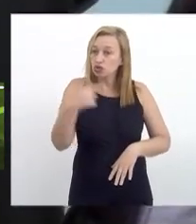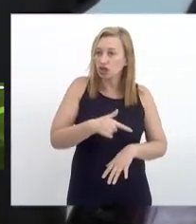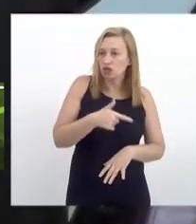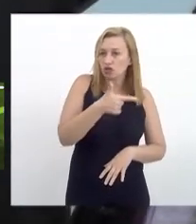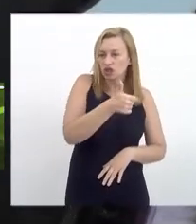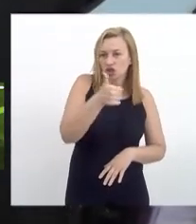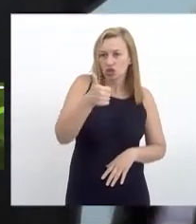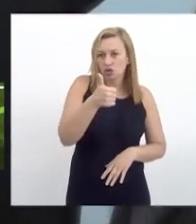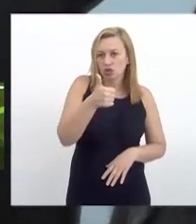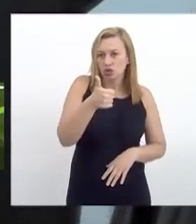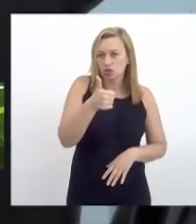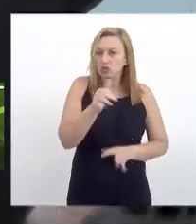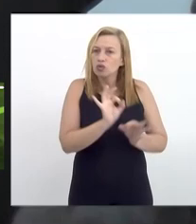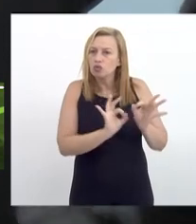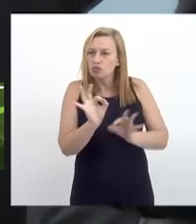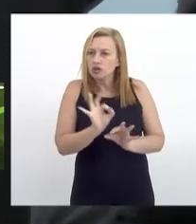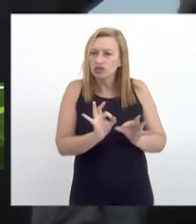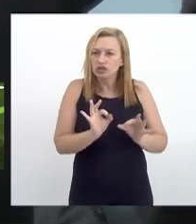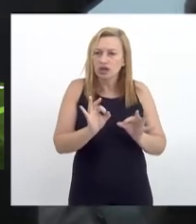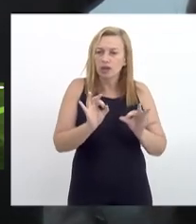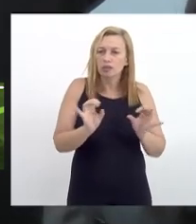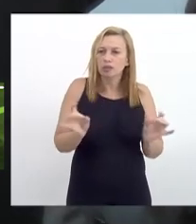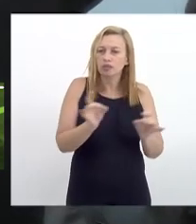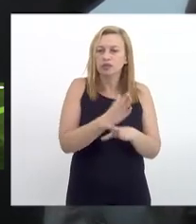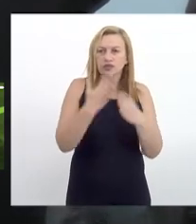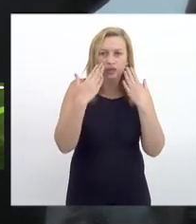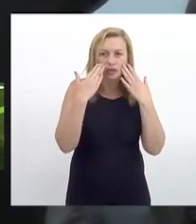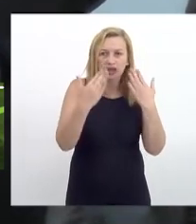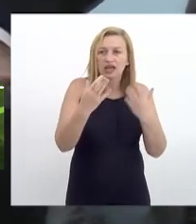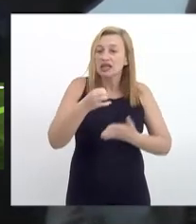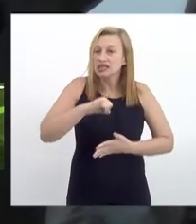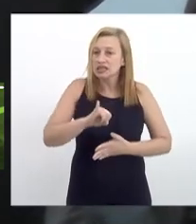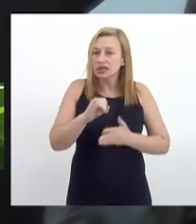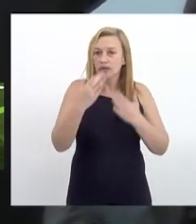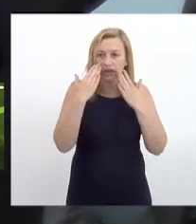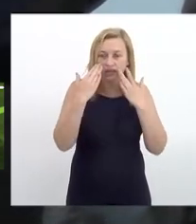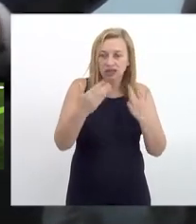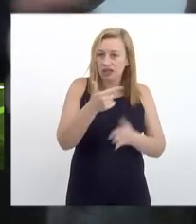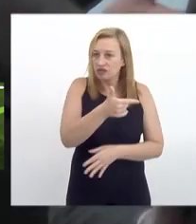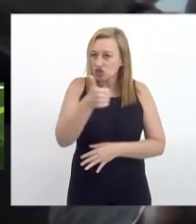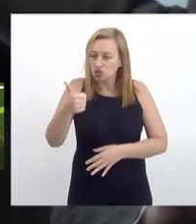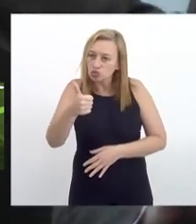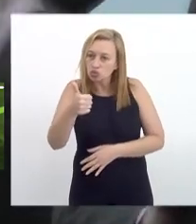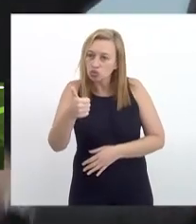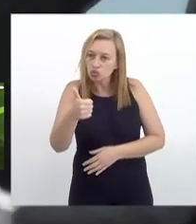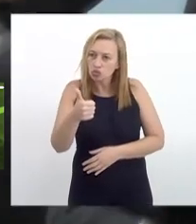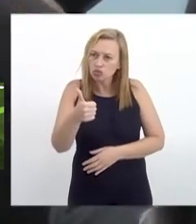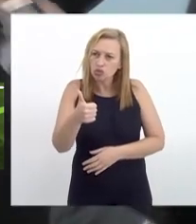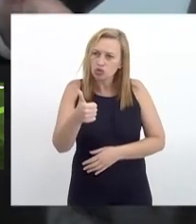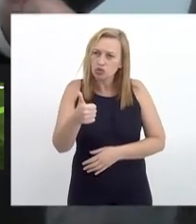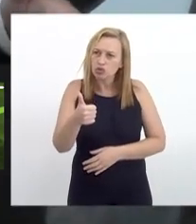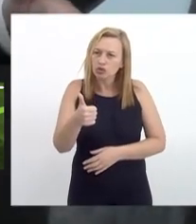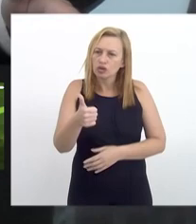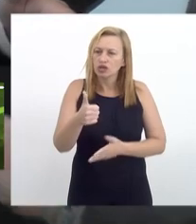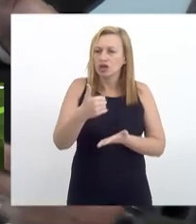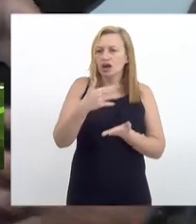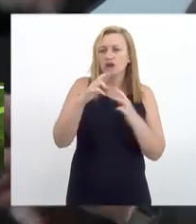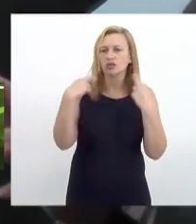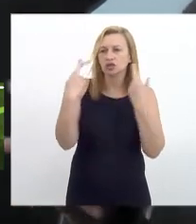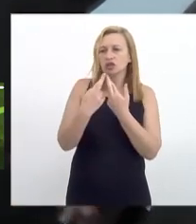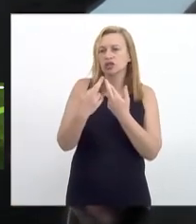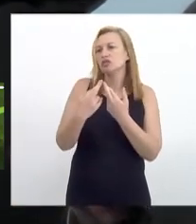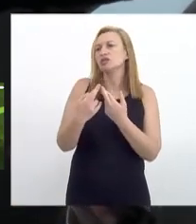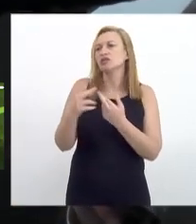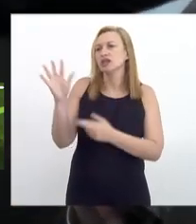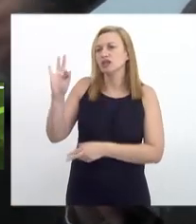e o plano está pronto para ser apresentado se apresentar 21 baseada numa reunião que foi feita pelo secretário da fazenda